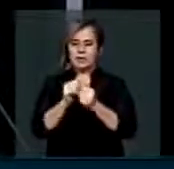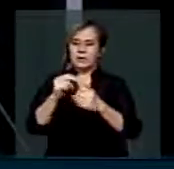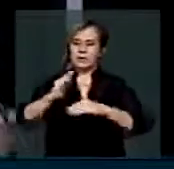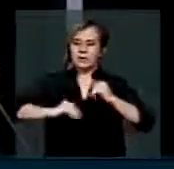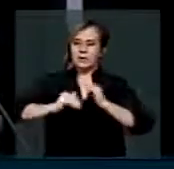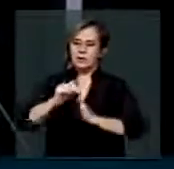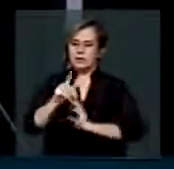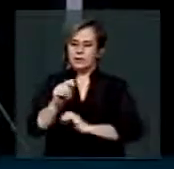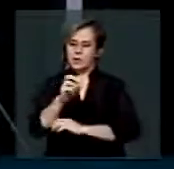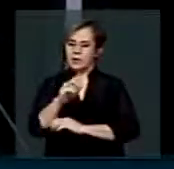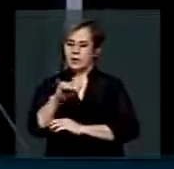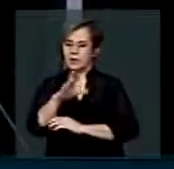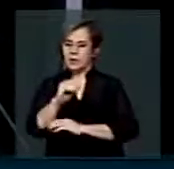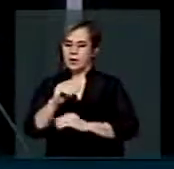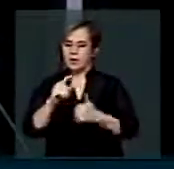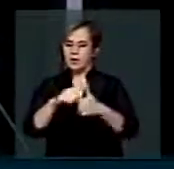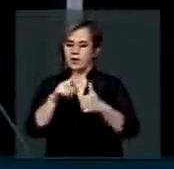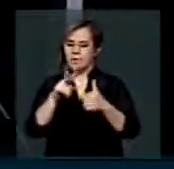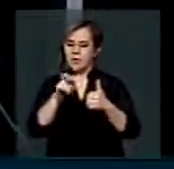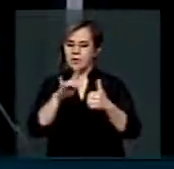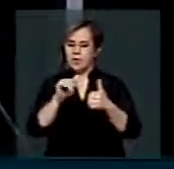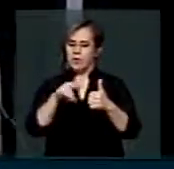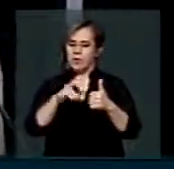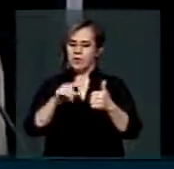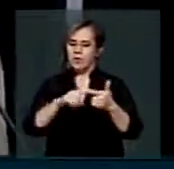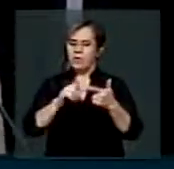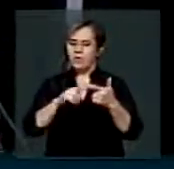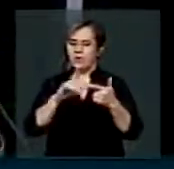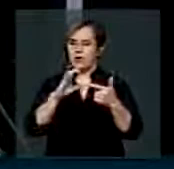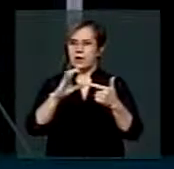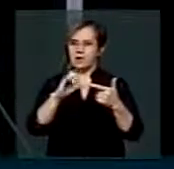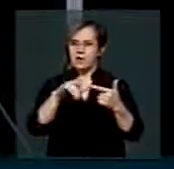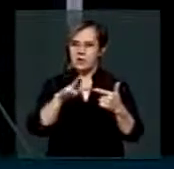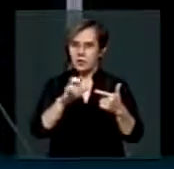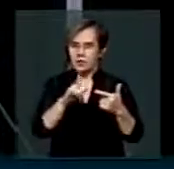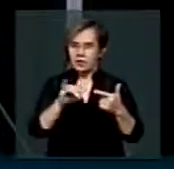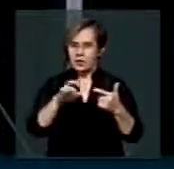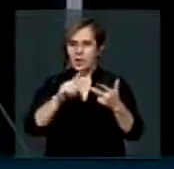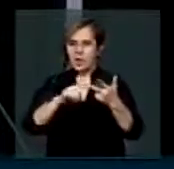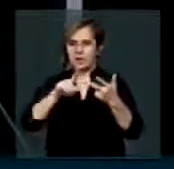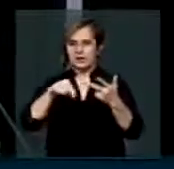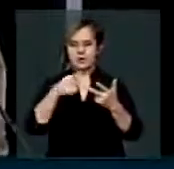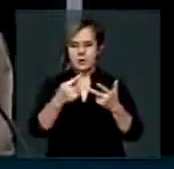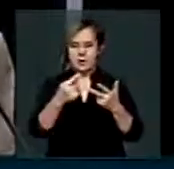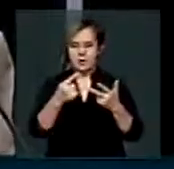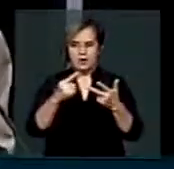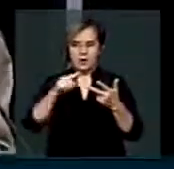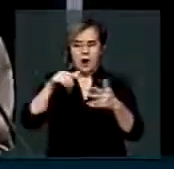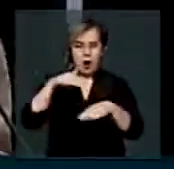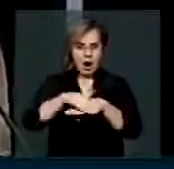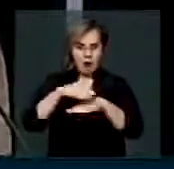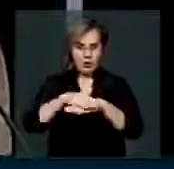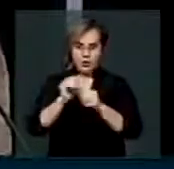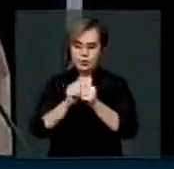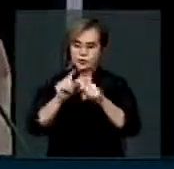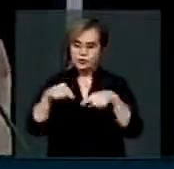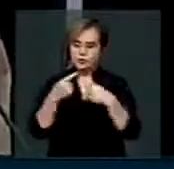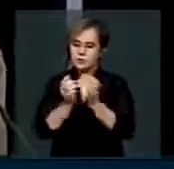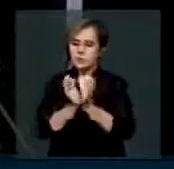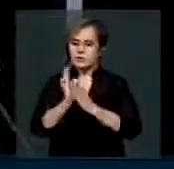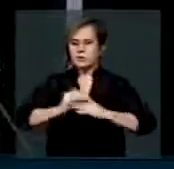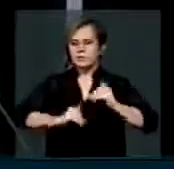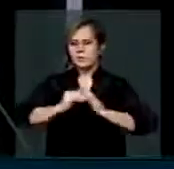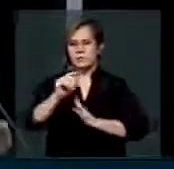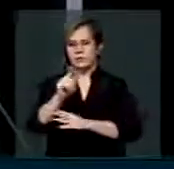Nova, de São Pedro da Água Branca e de Cidelândia. À noite, reuni em Açailândia um número expressivo de